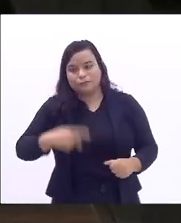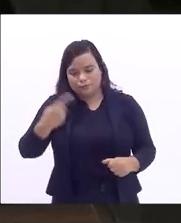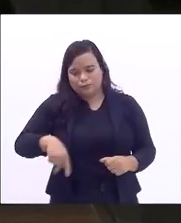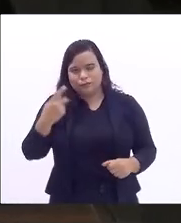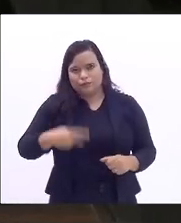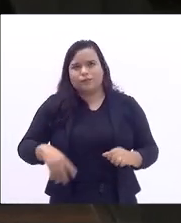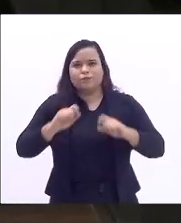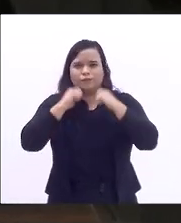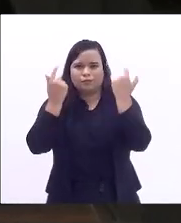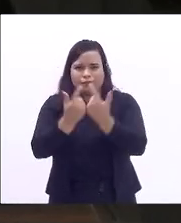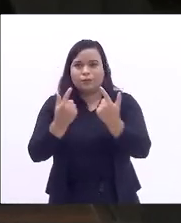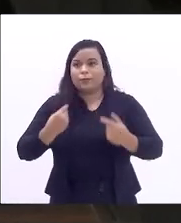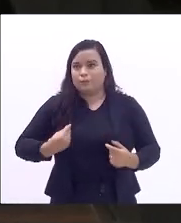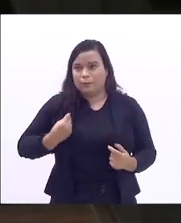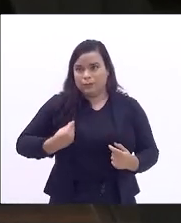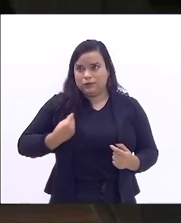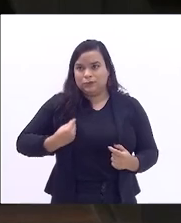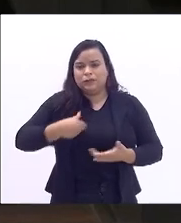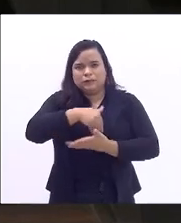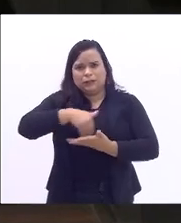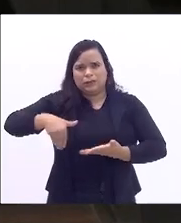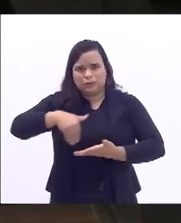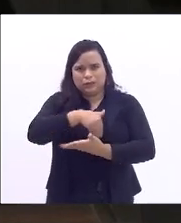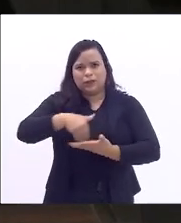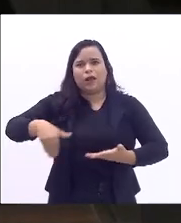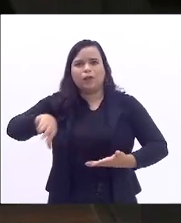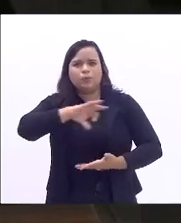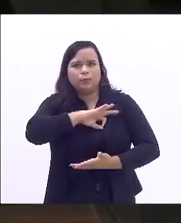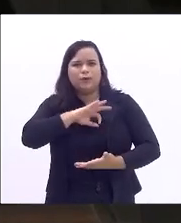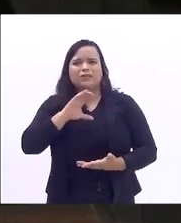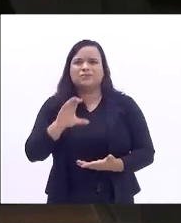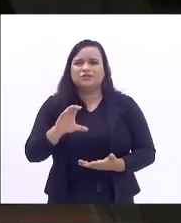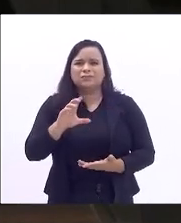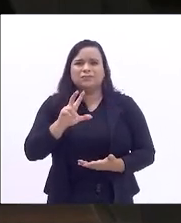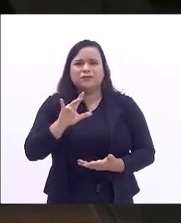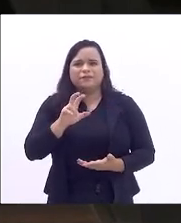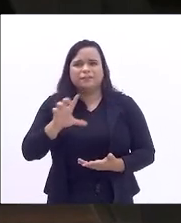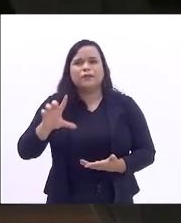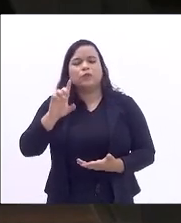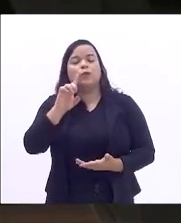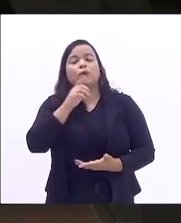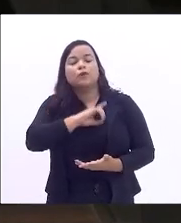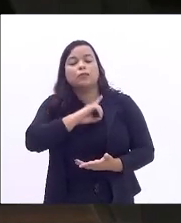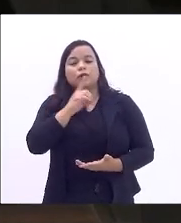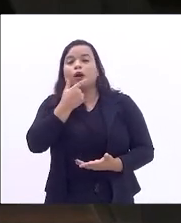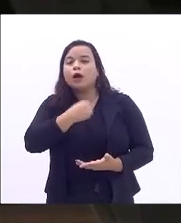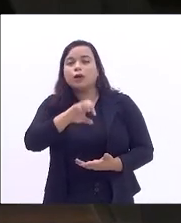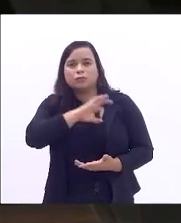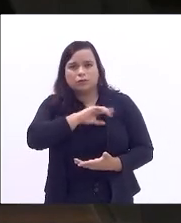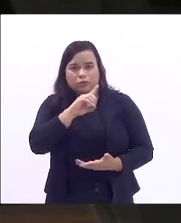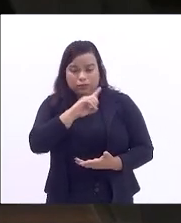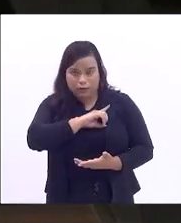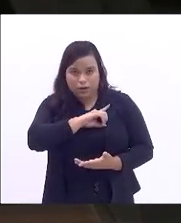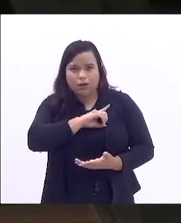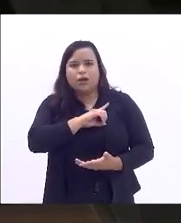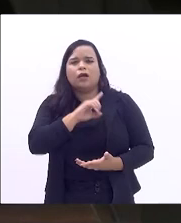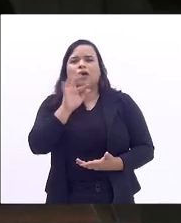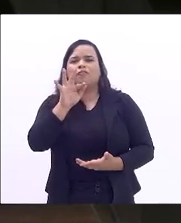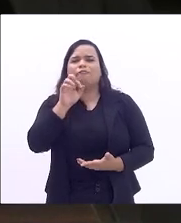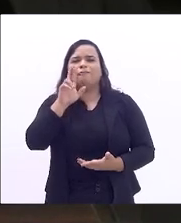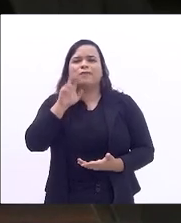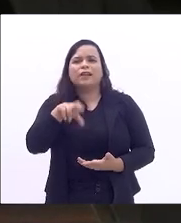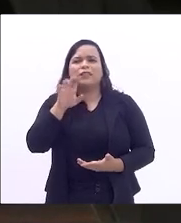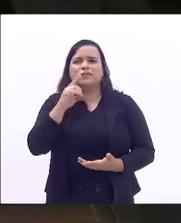da casa com a presença do secretário da Polícia Civil delegado Fernando Albuquerque em que